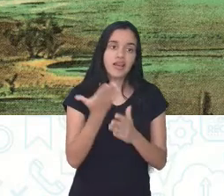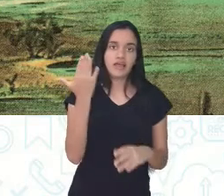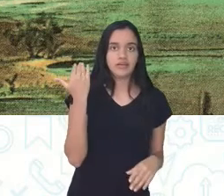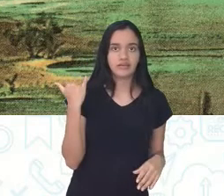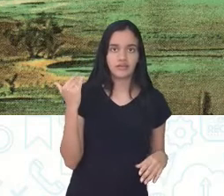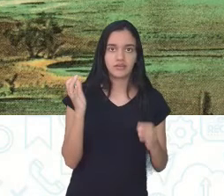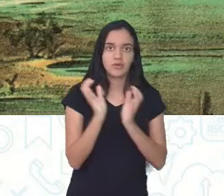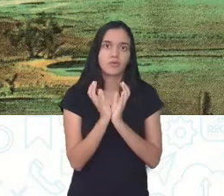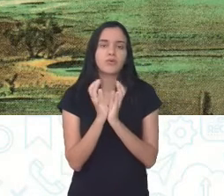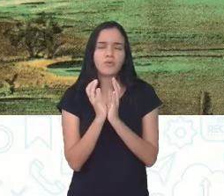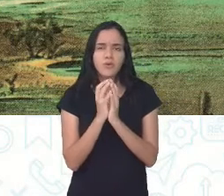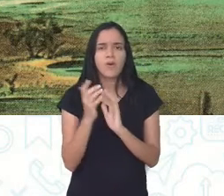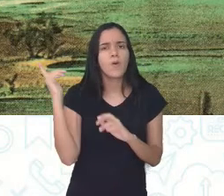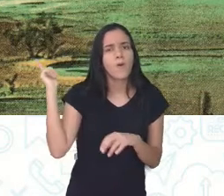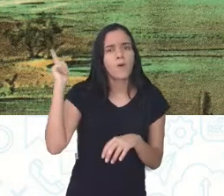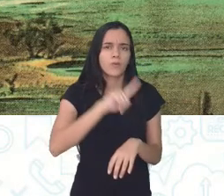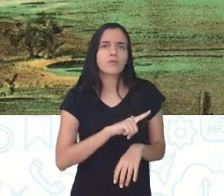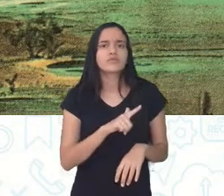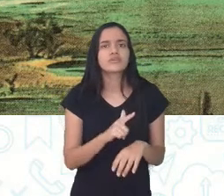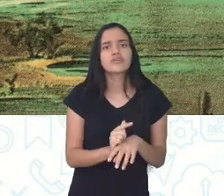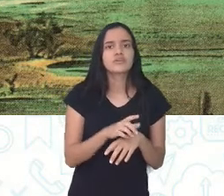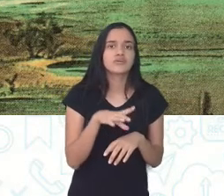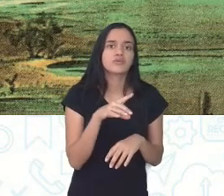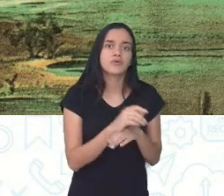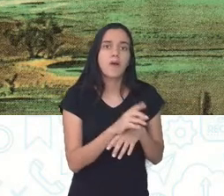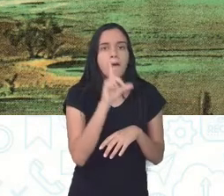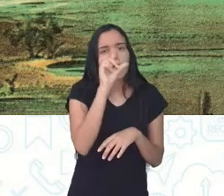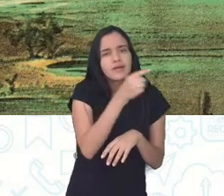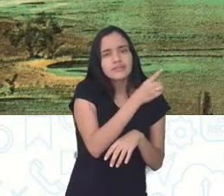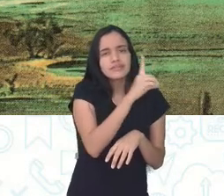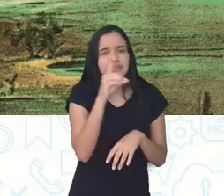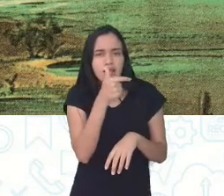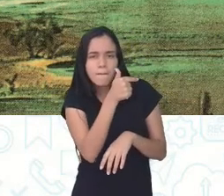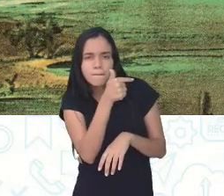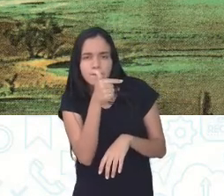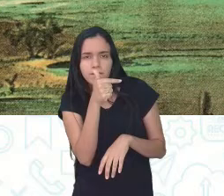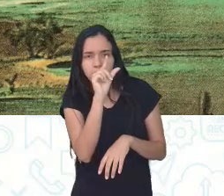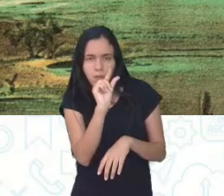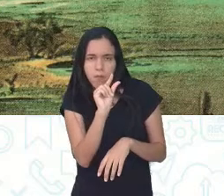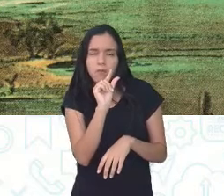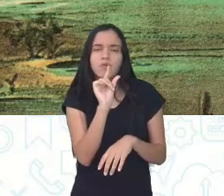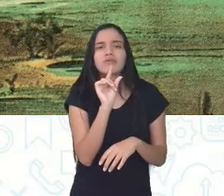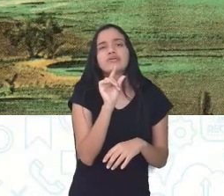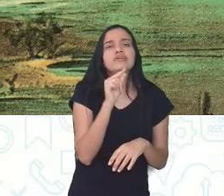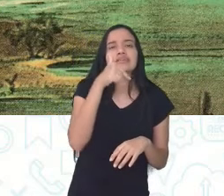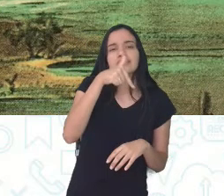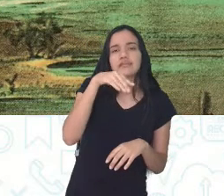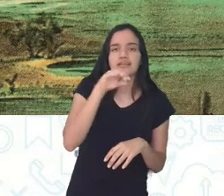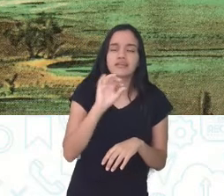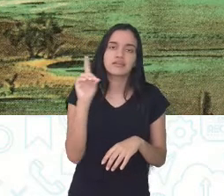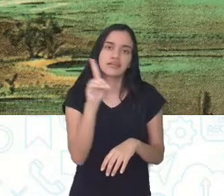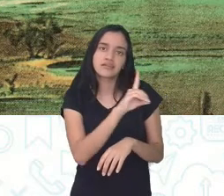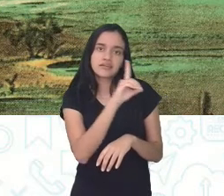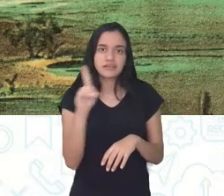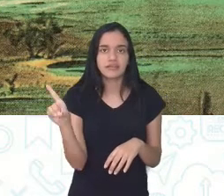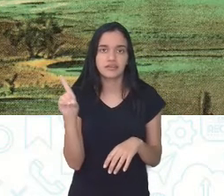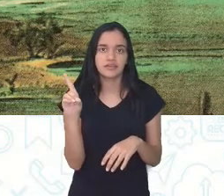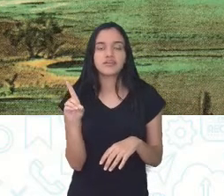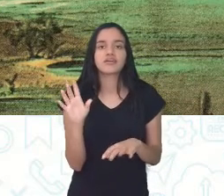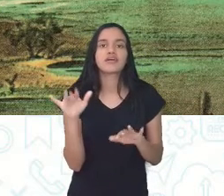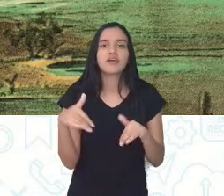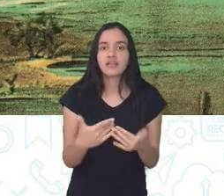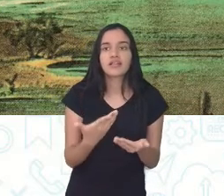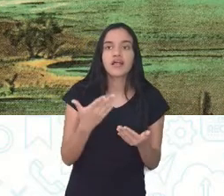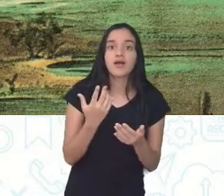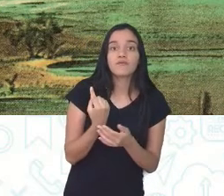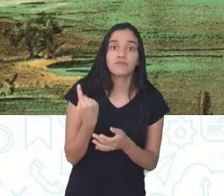que Pernambuco conseguiu, por poucos dias, né, pouco mais de 70 dias, se